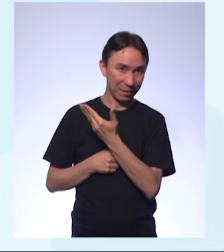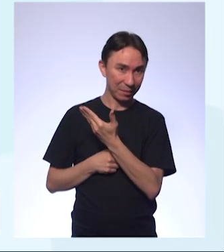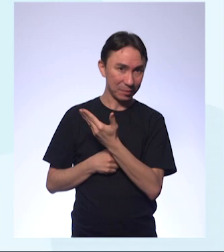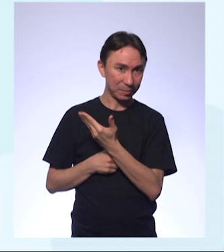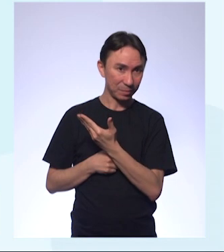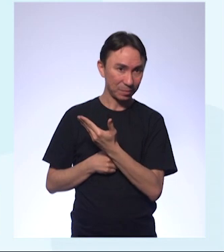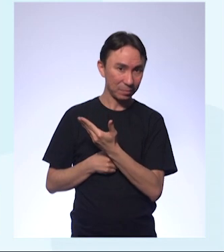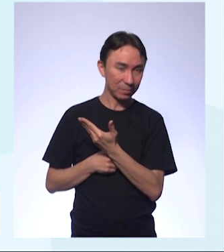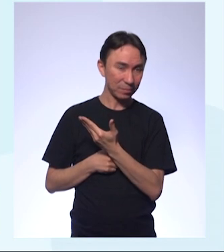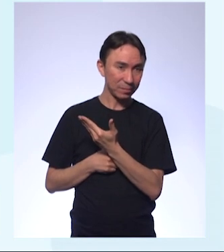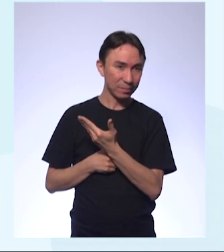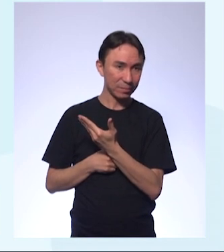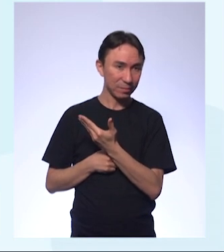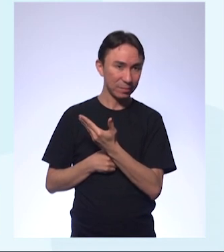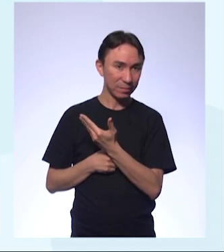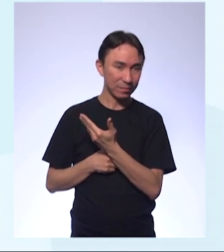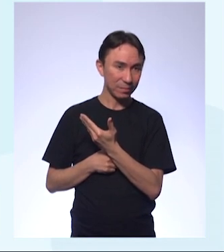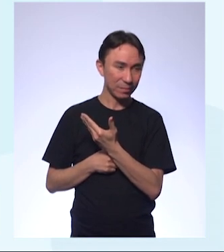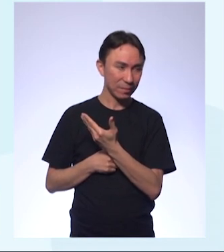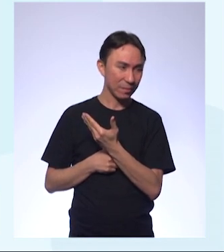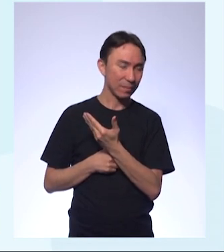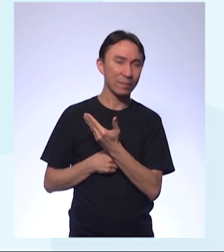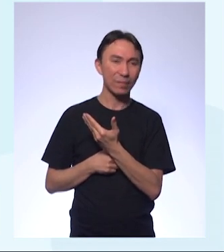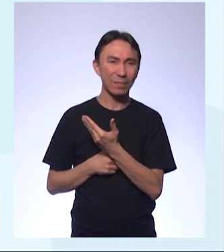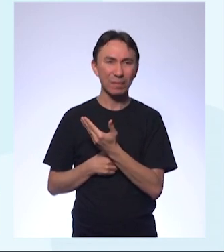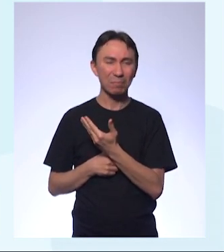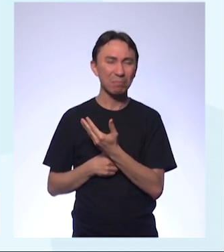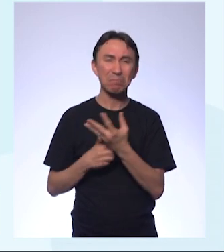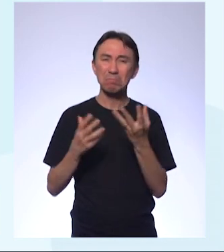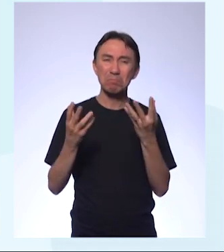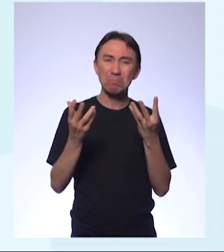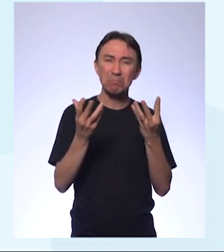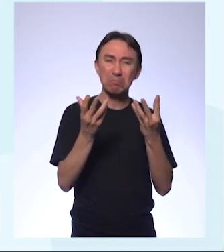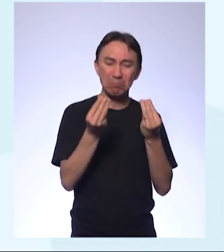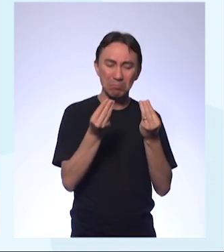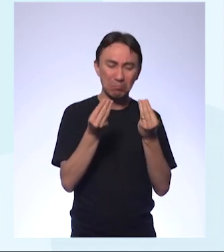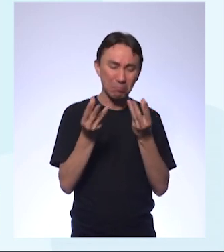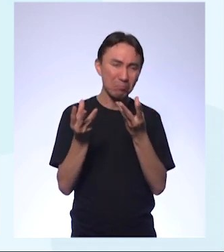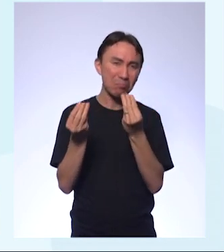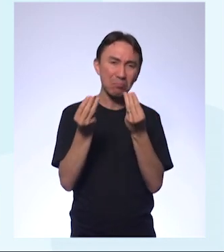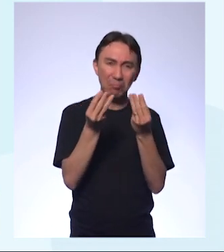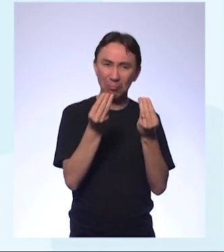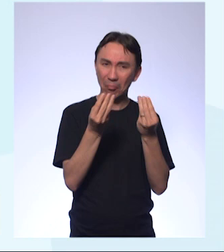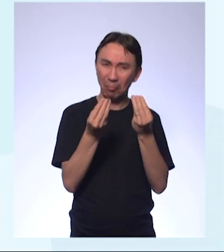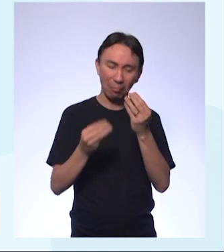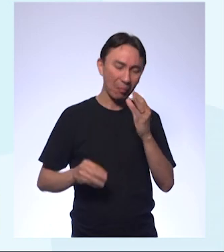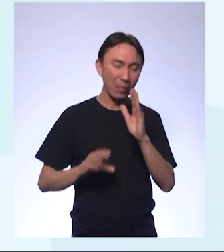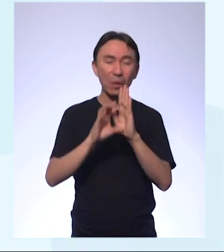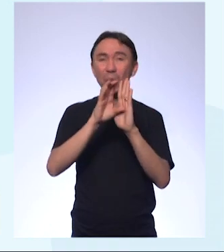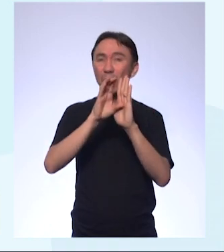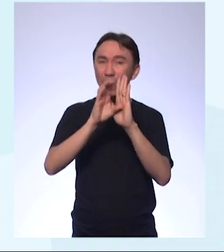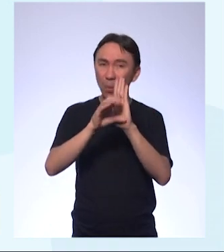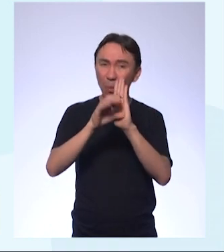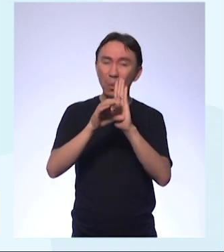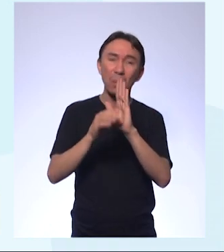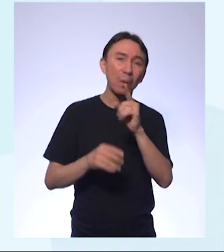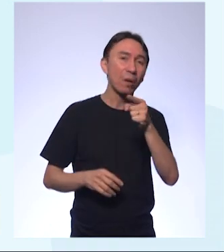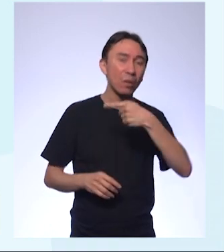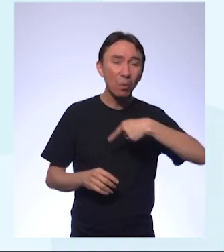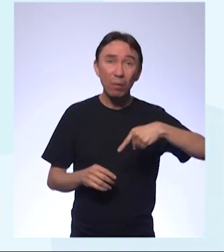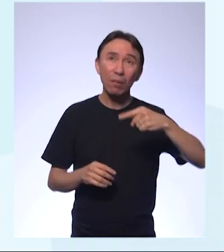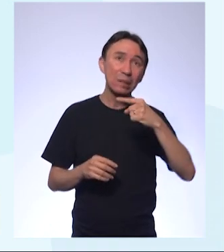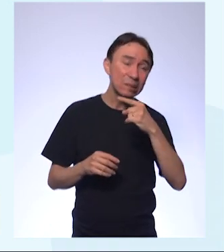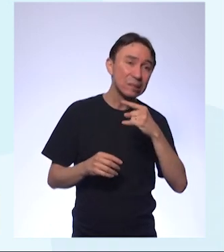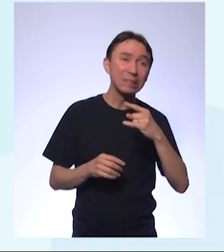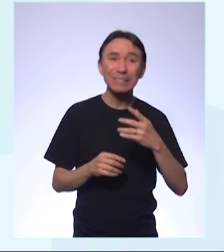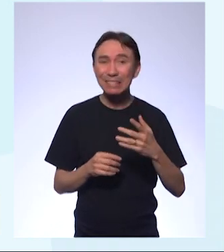aí vários conceitos, né, que a gente não está muito familiarizado quando a